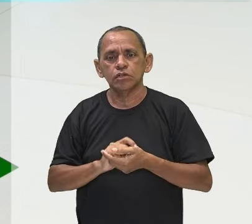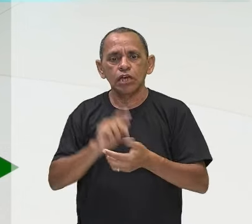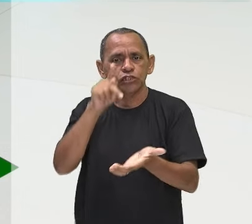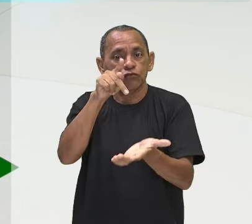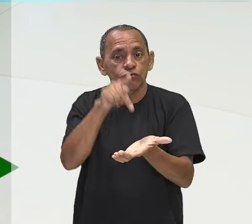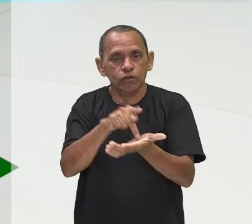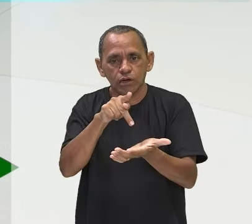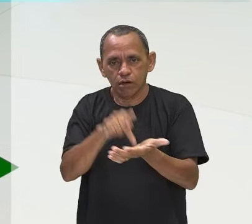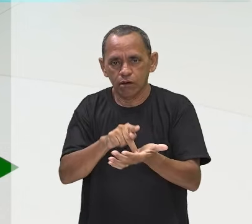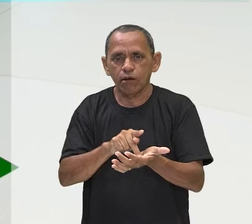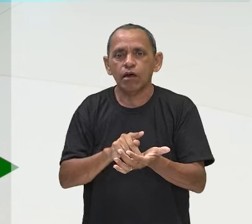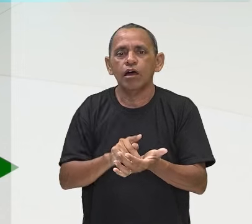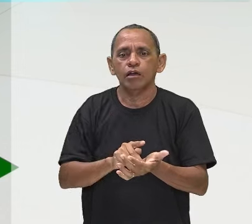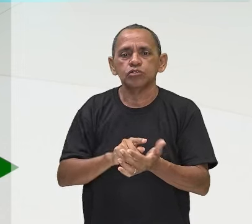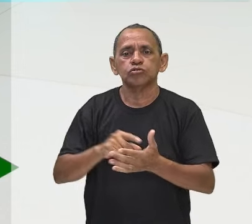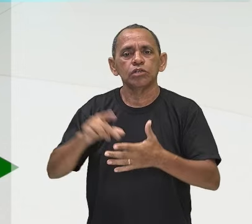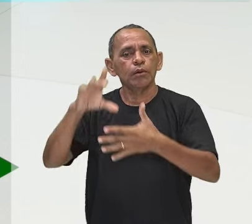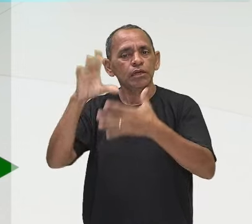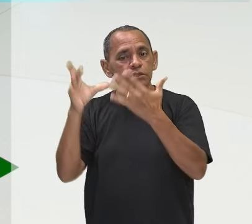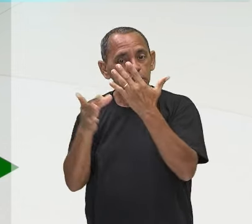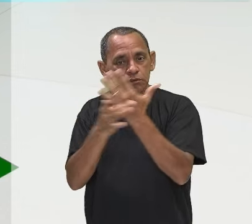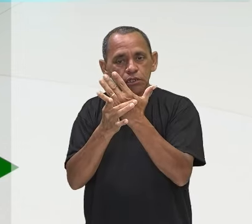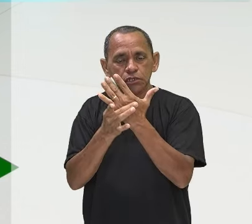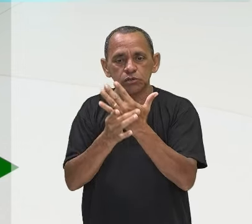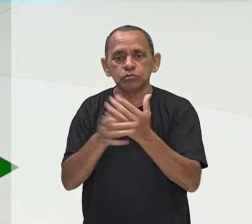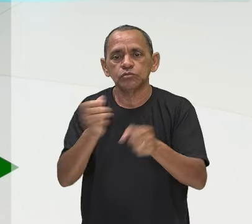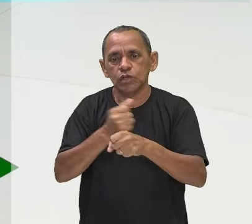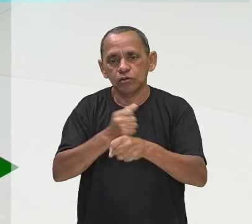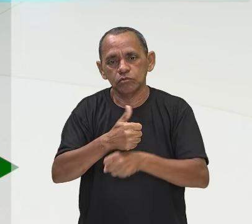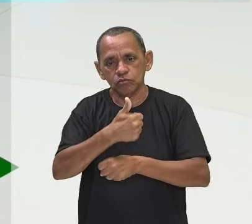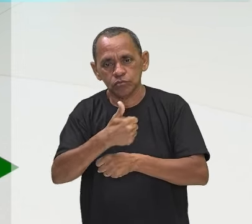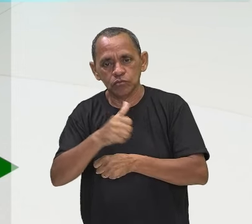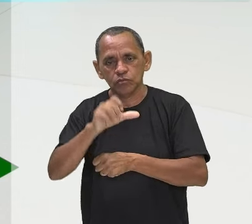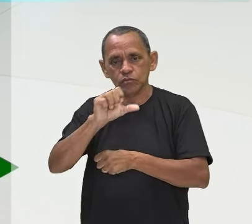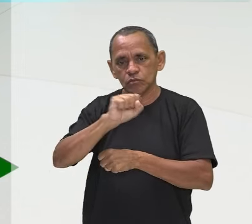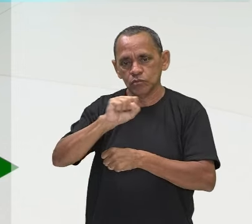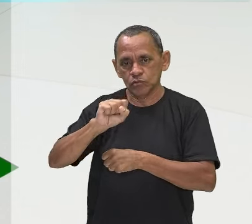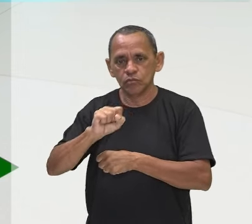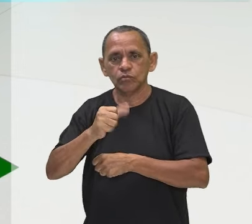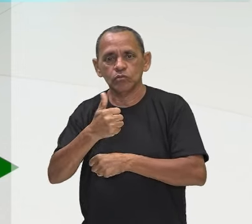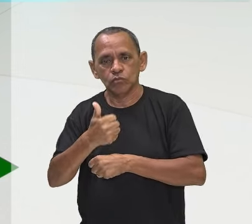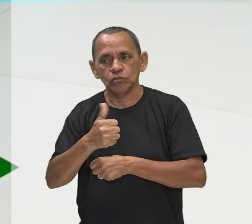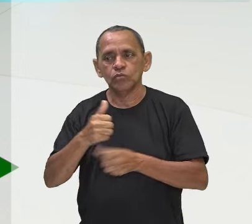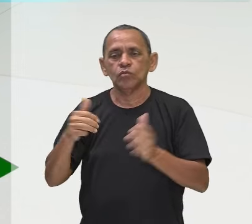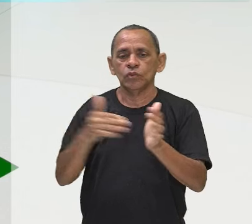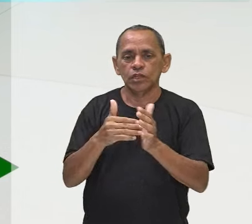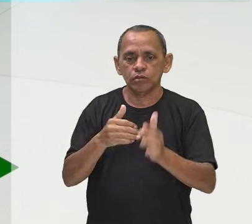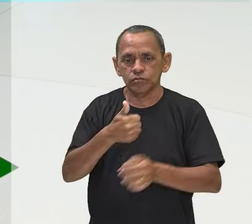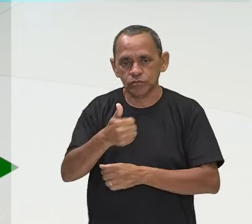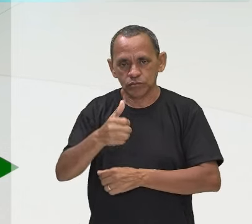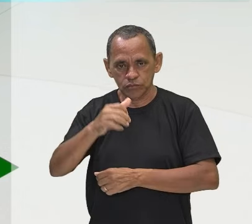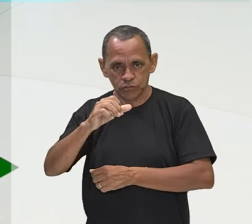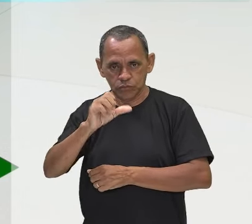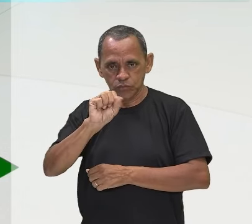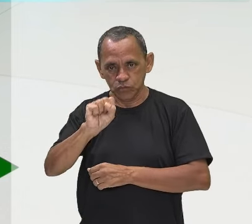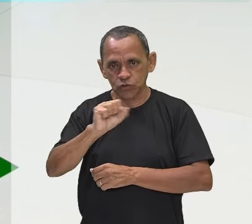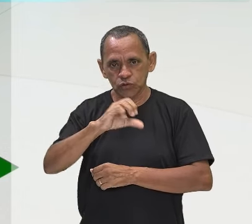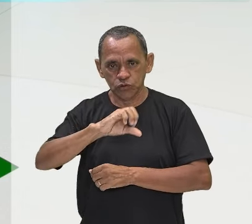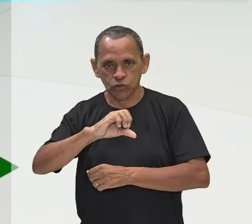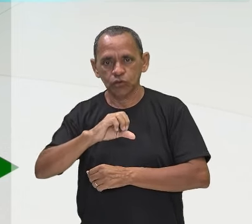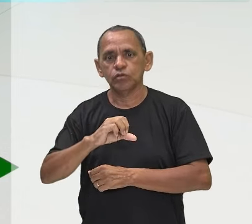período aí dos três, que é de 1881 a 1893. Agora, para nós entendermos o que